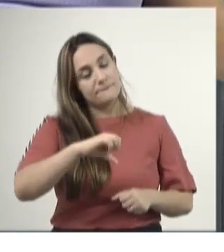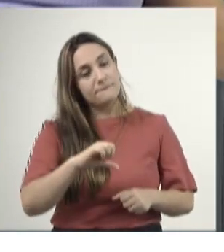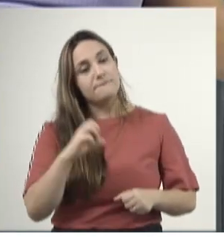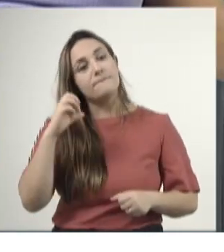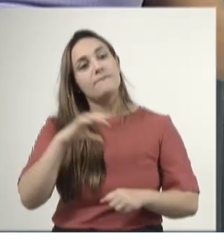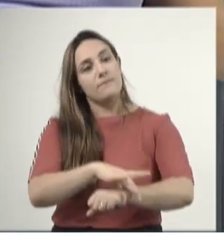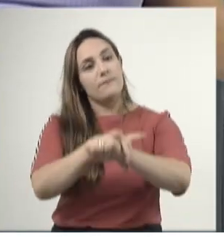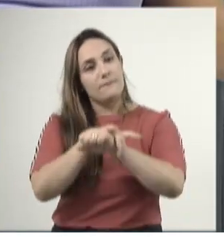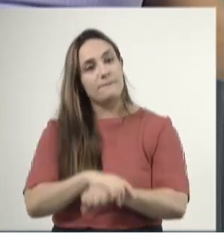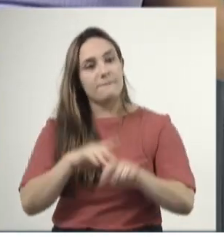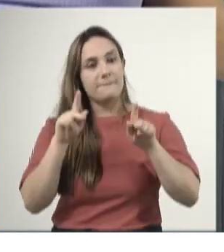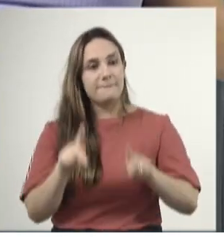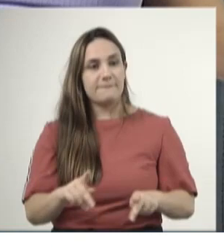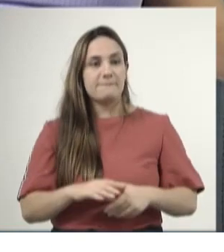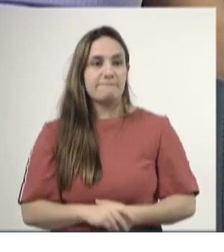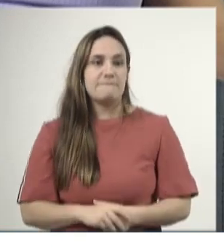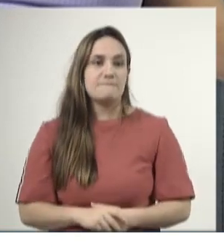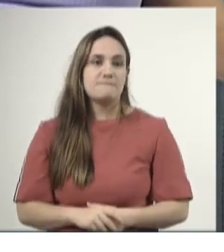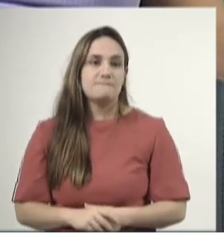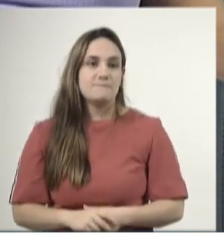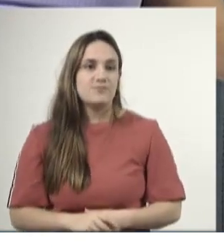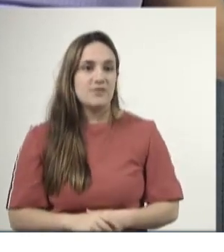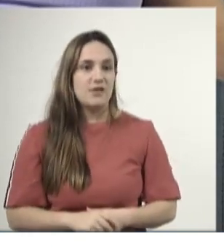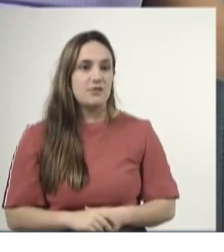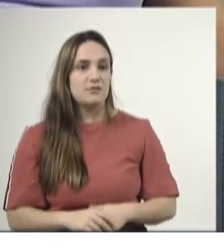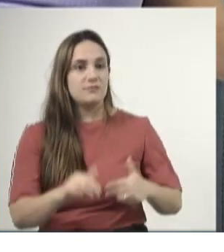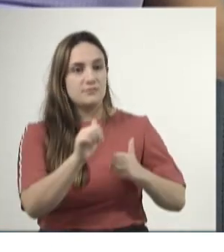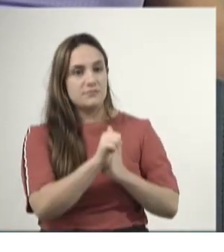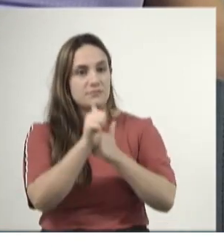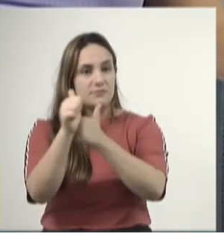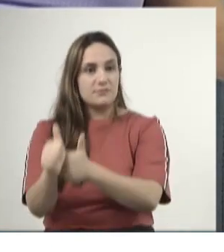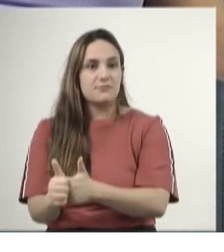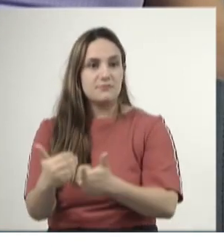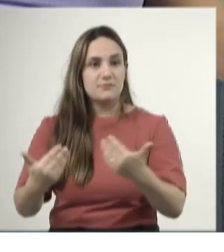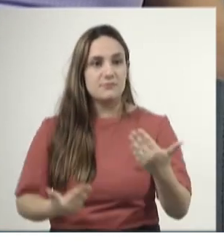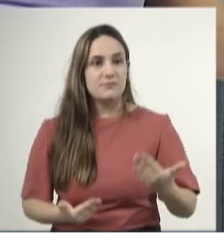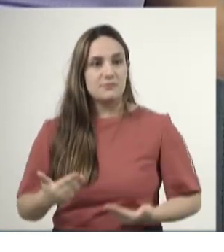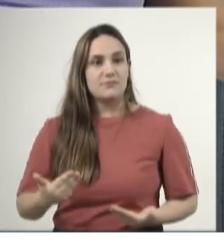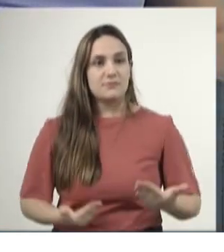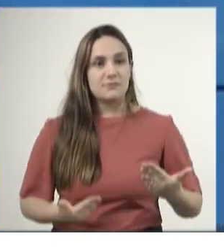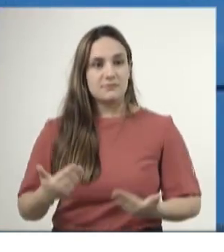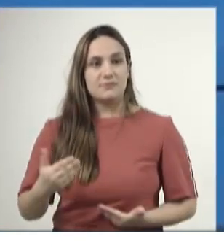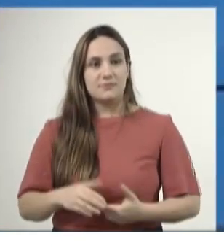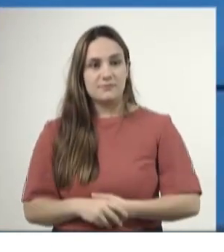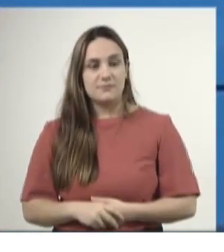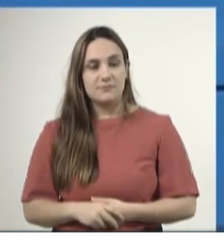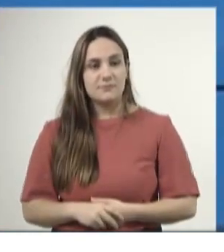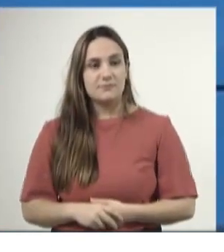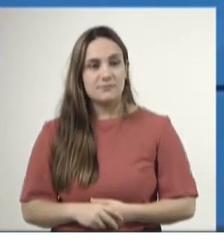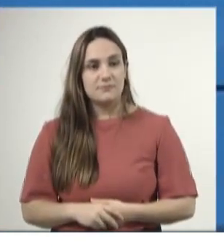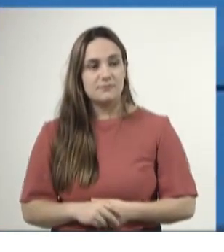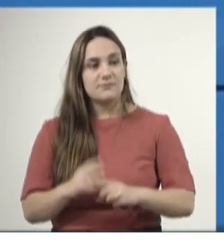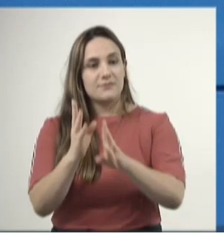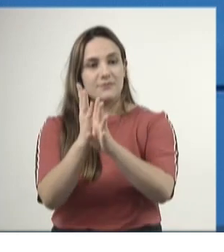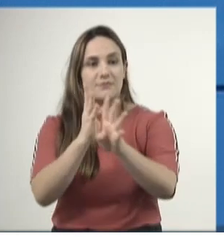a monitorar esse serviço e, consequentemente, a fila foi